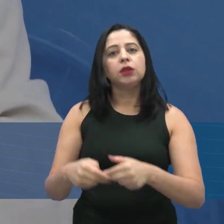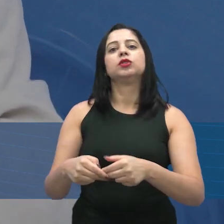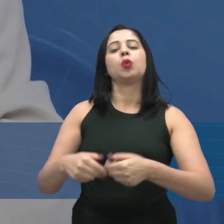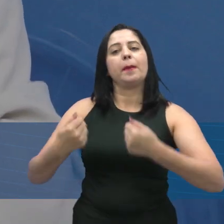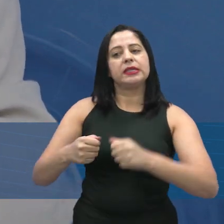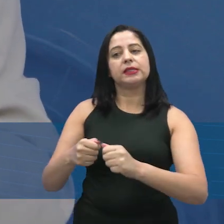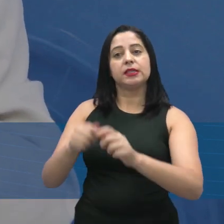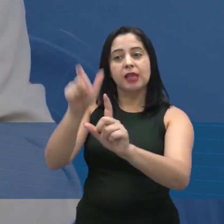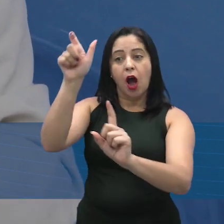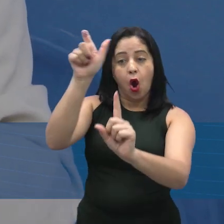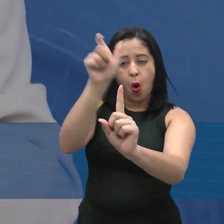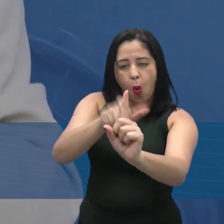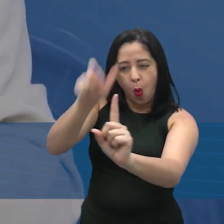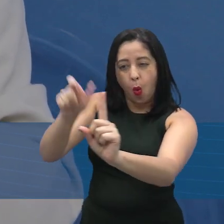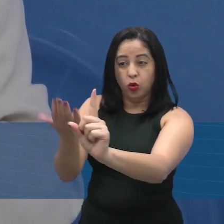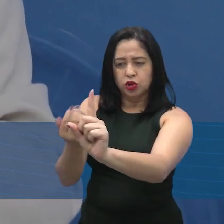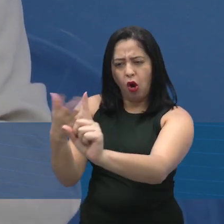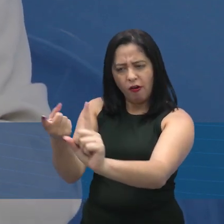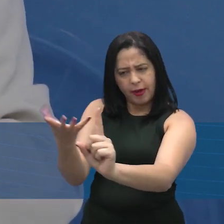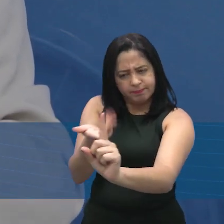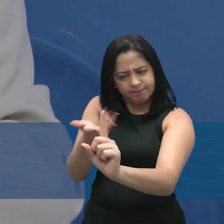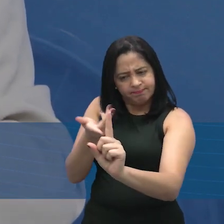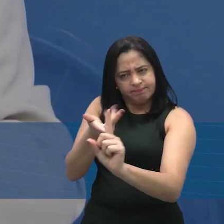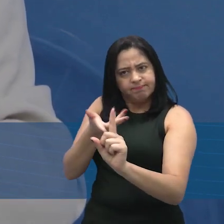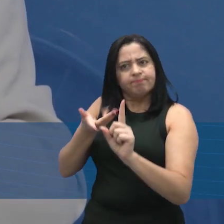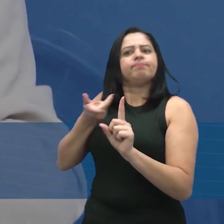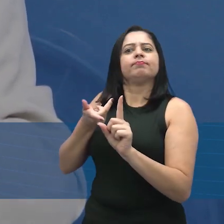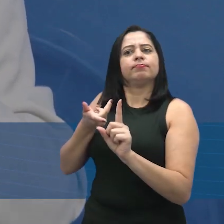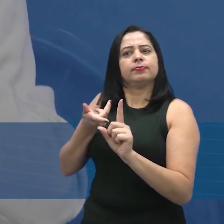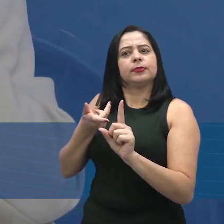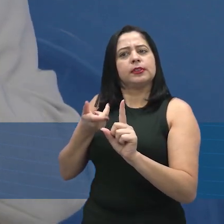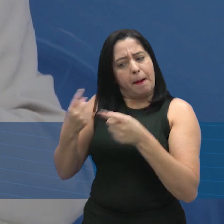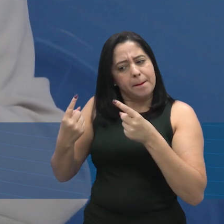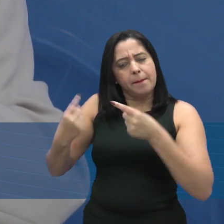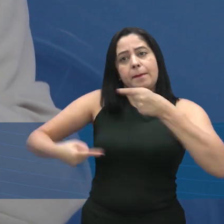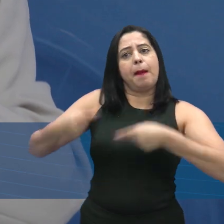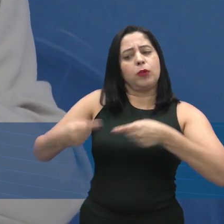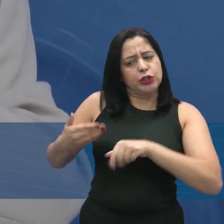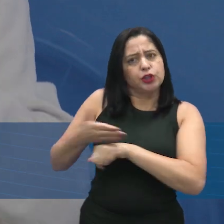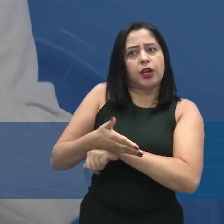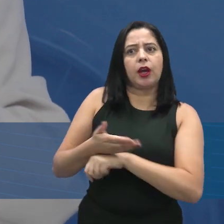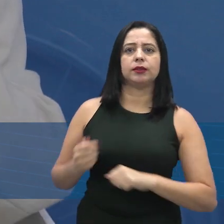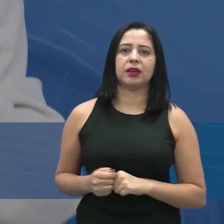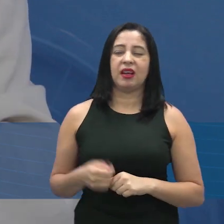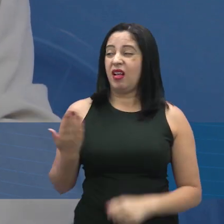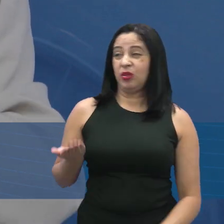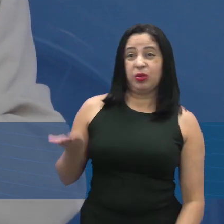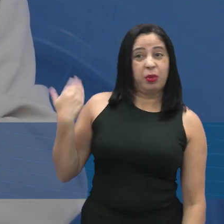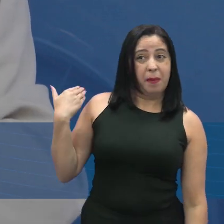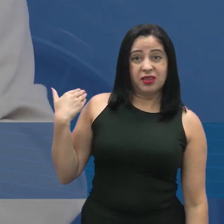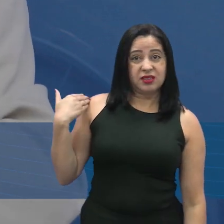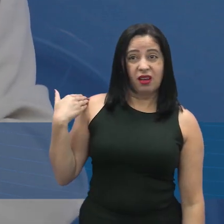na política, justamente para ele assegurar para a geração futura. Então, se no passado eu